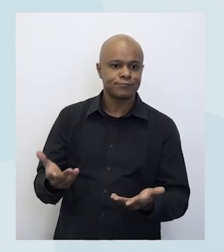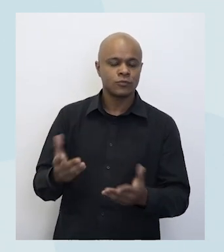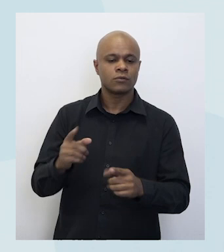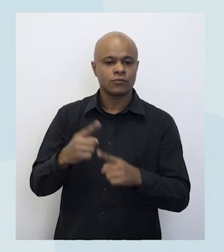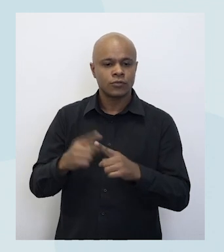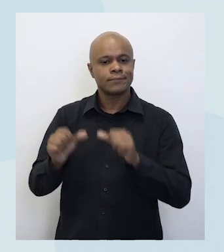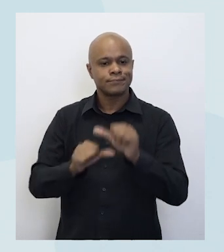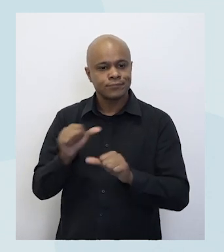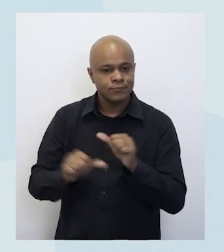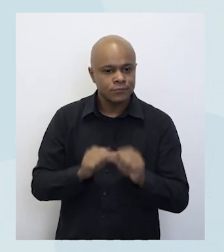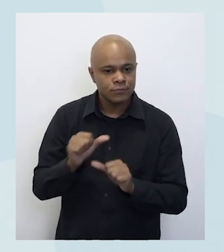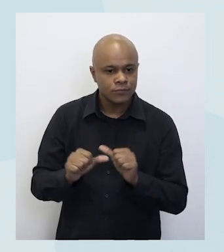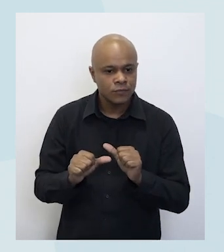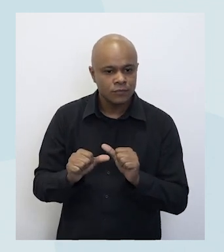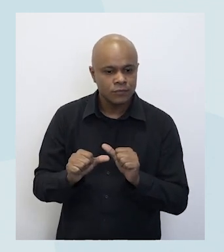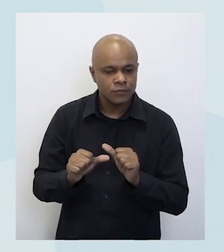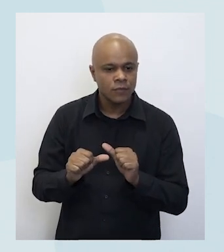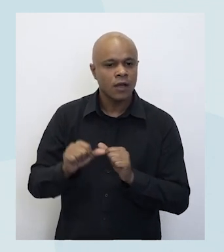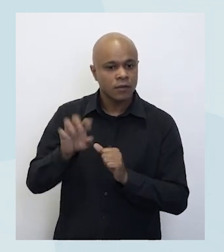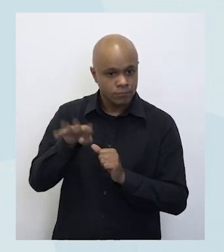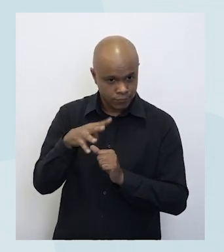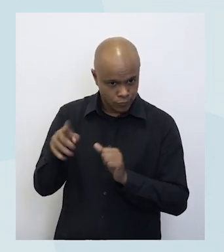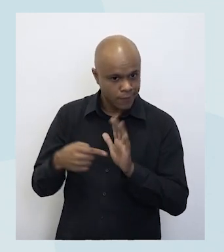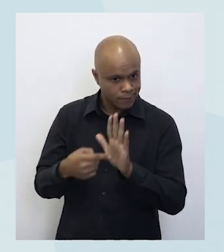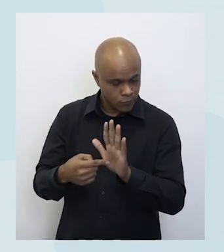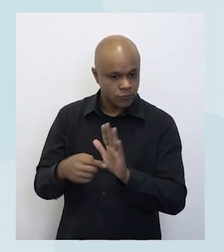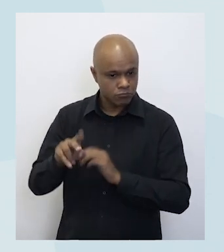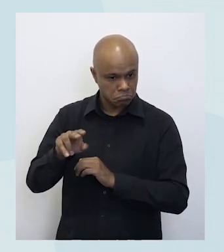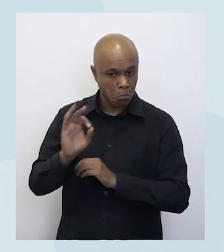está constante, como nós vimos lá no nosso gráfico, perfeito, pessoal?